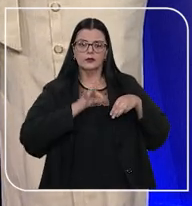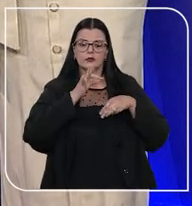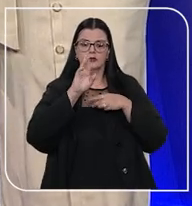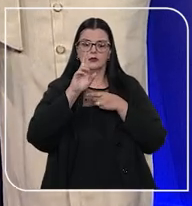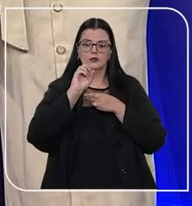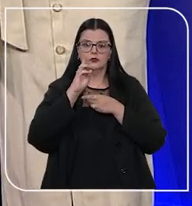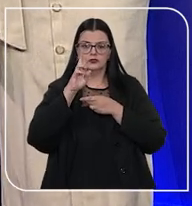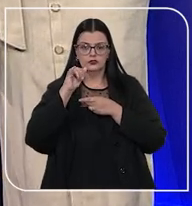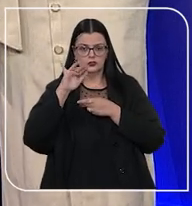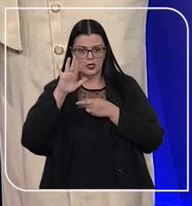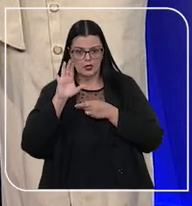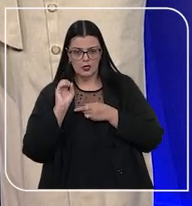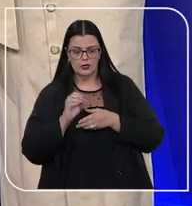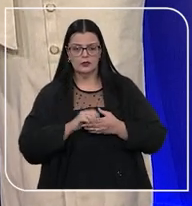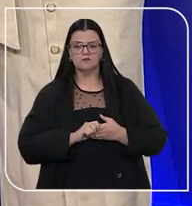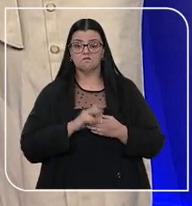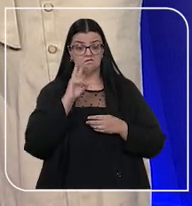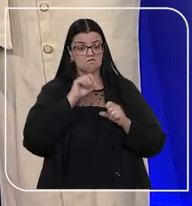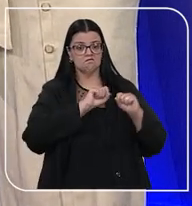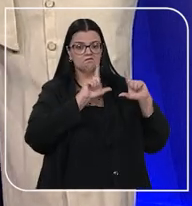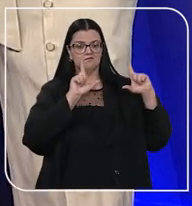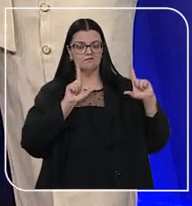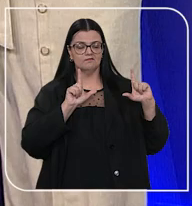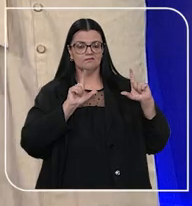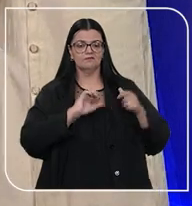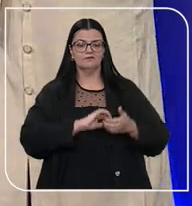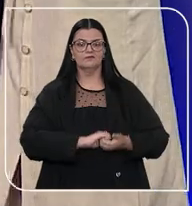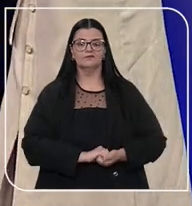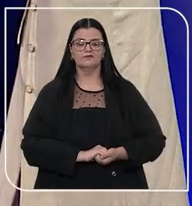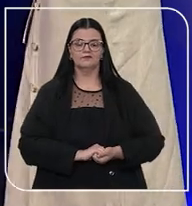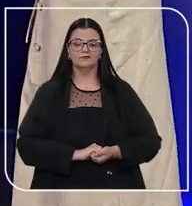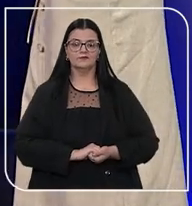é o ministro Rogério Schietti Cruz. Vamos conferir.